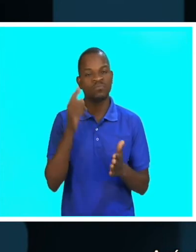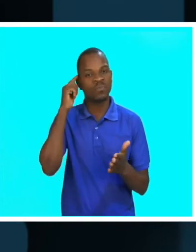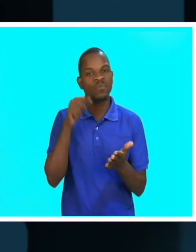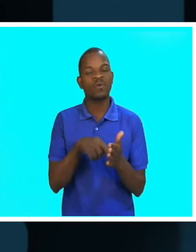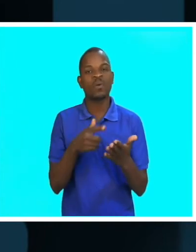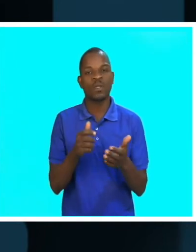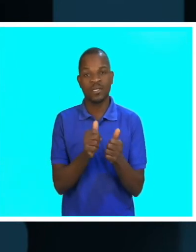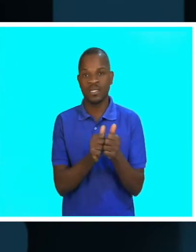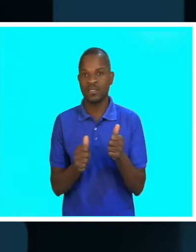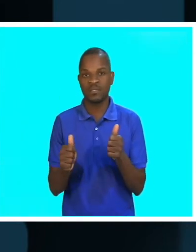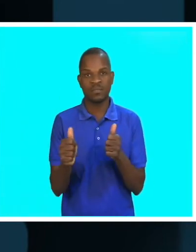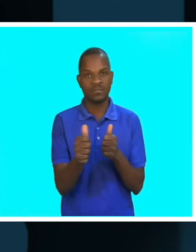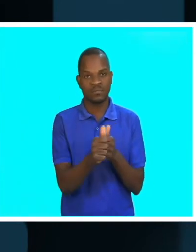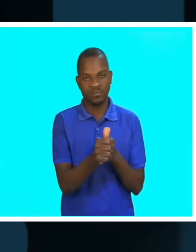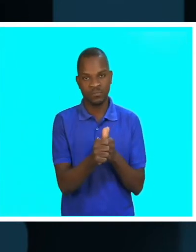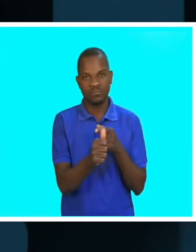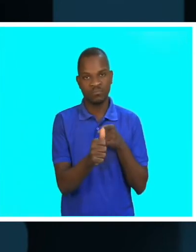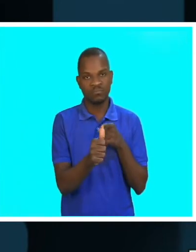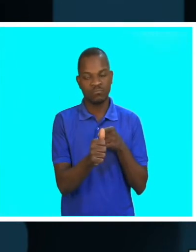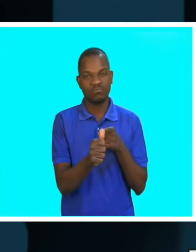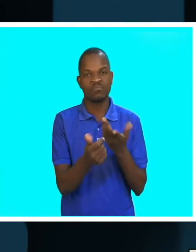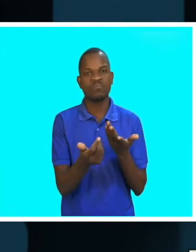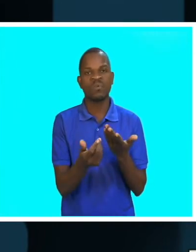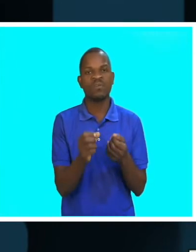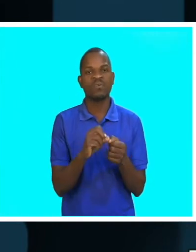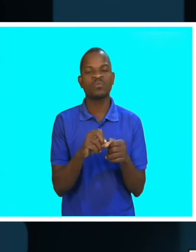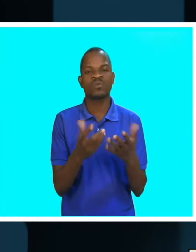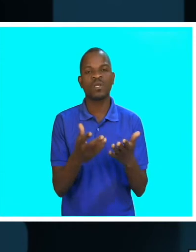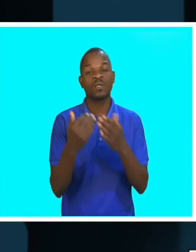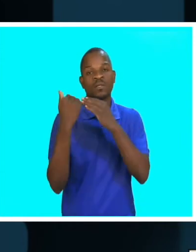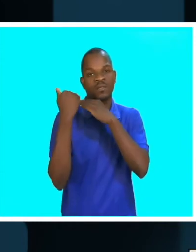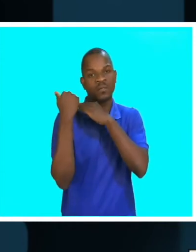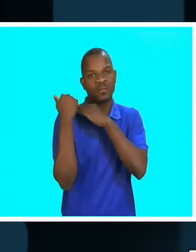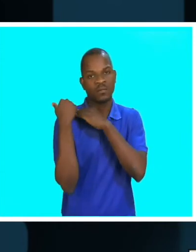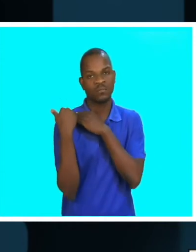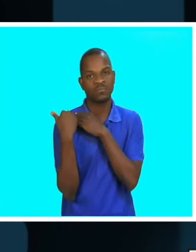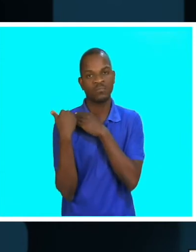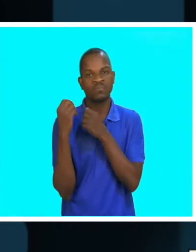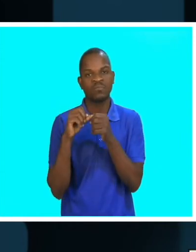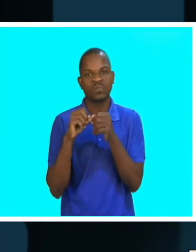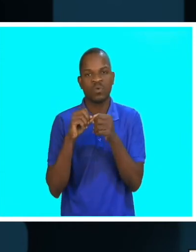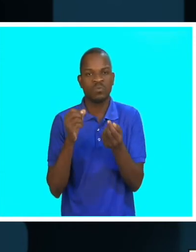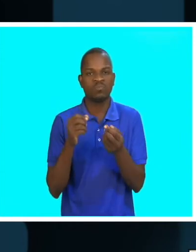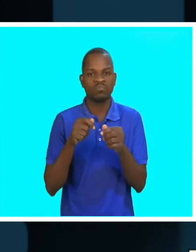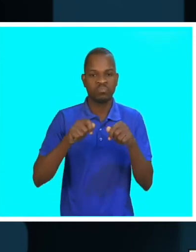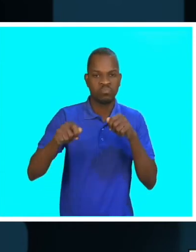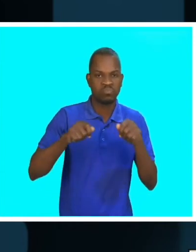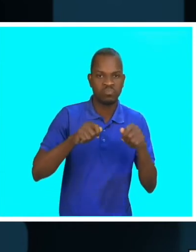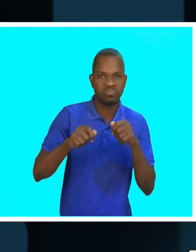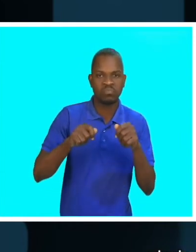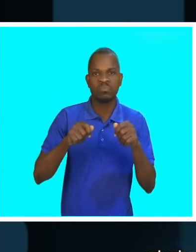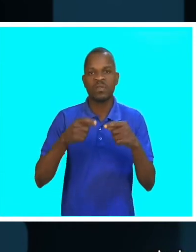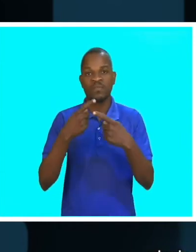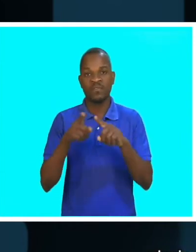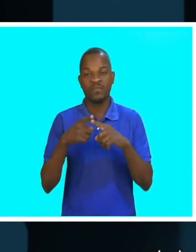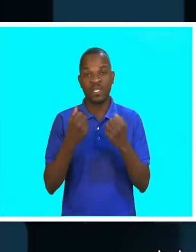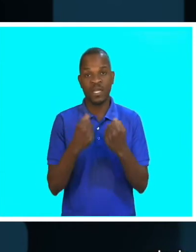focal, o ponto focal, que é o responsável para coordenar as atividades